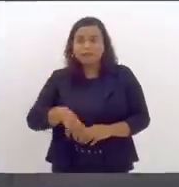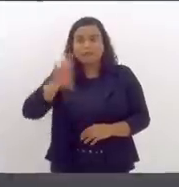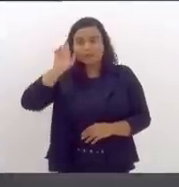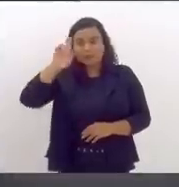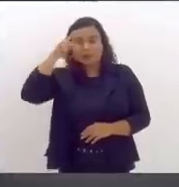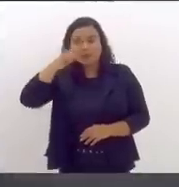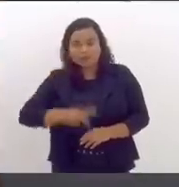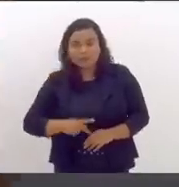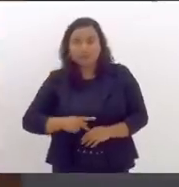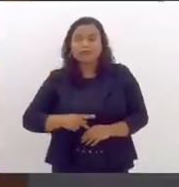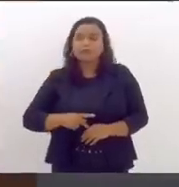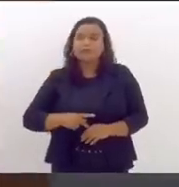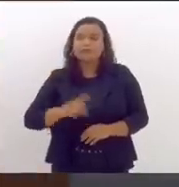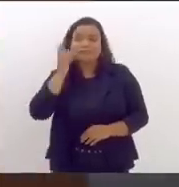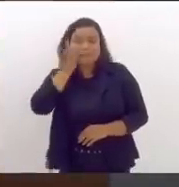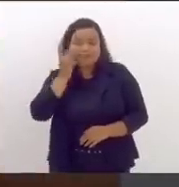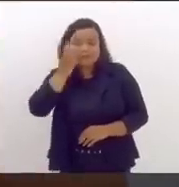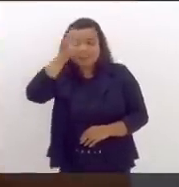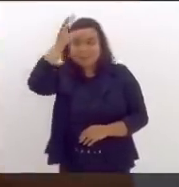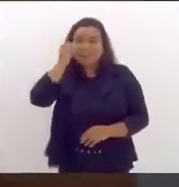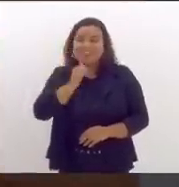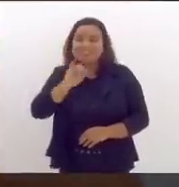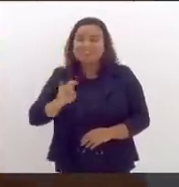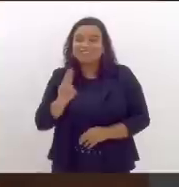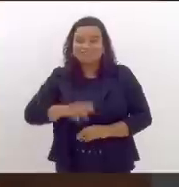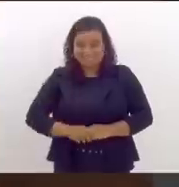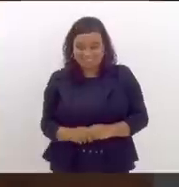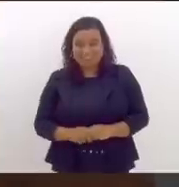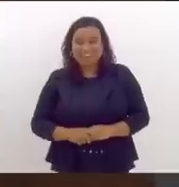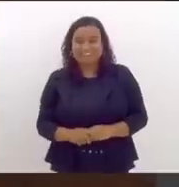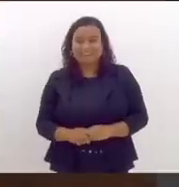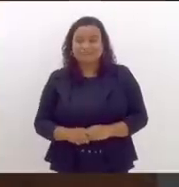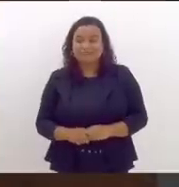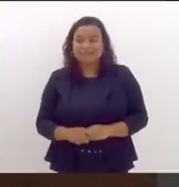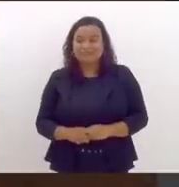Presidente deputada tia Ju